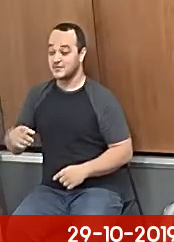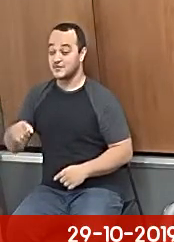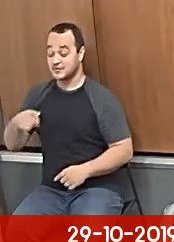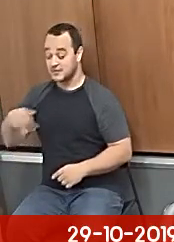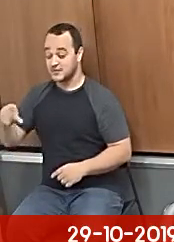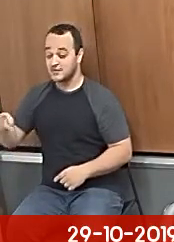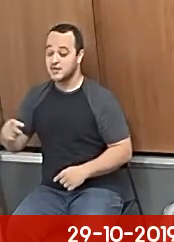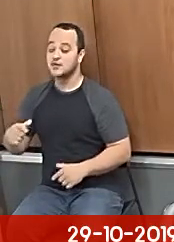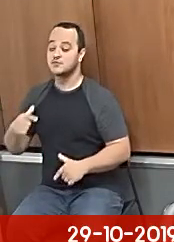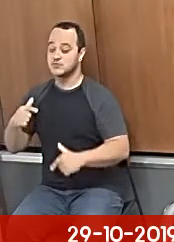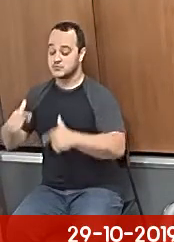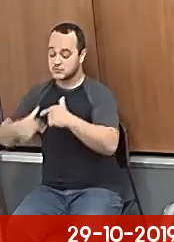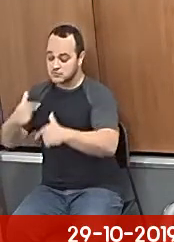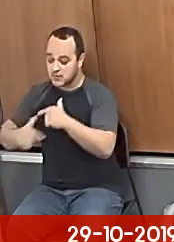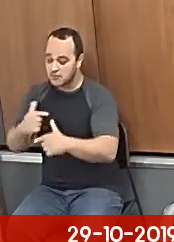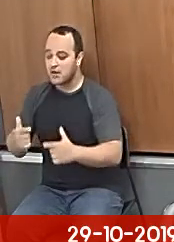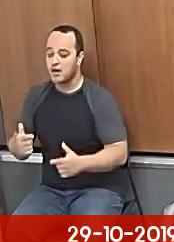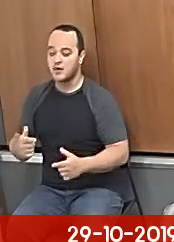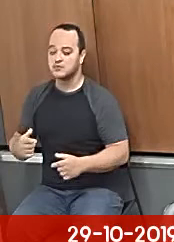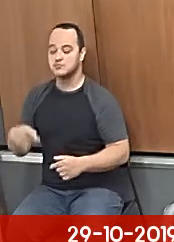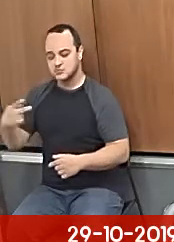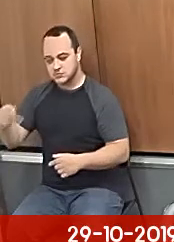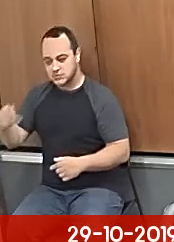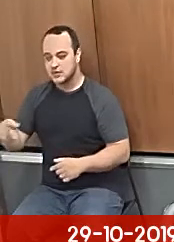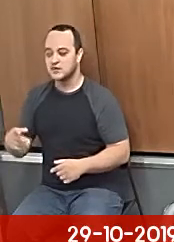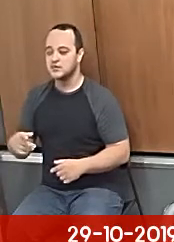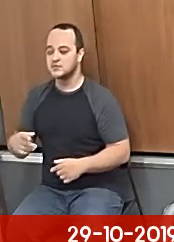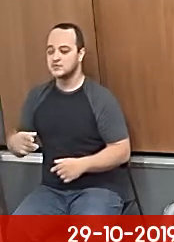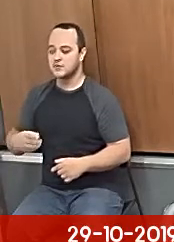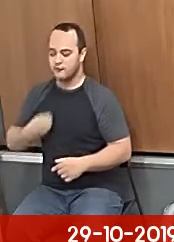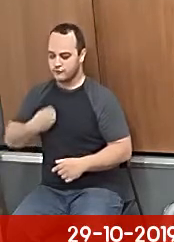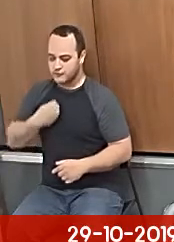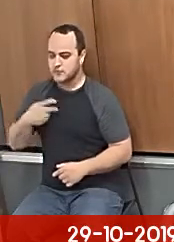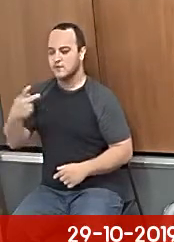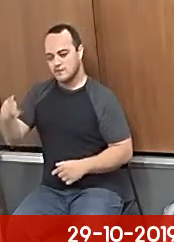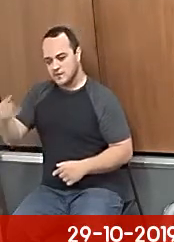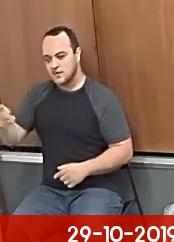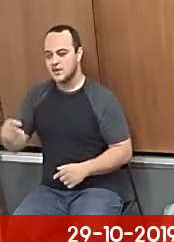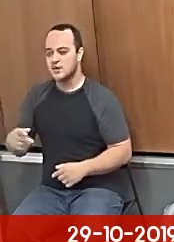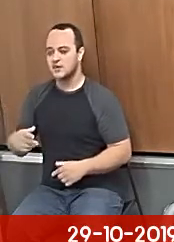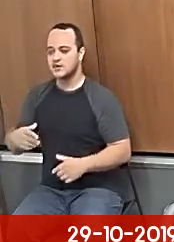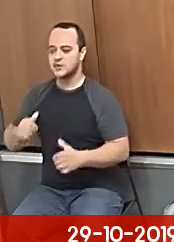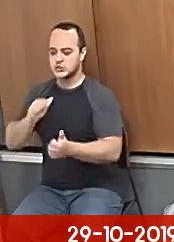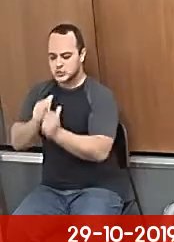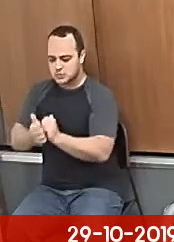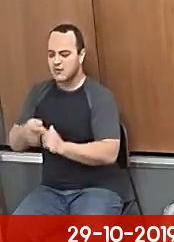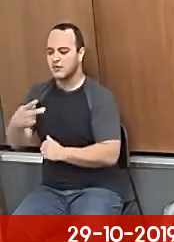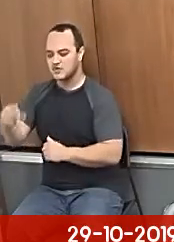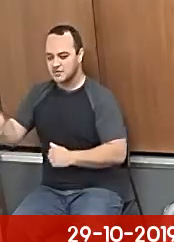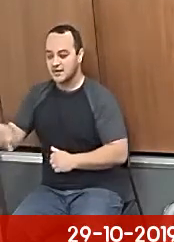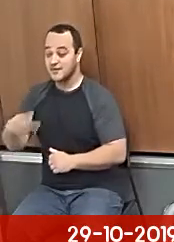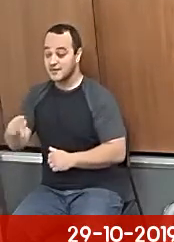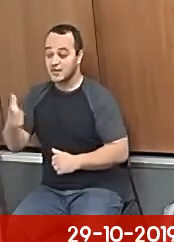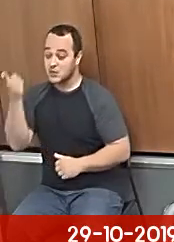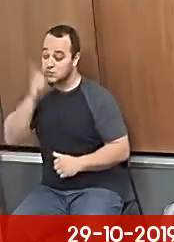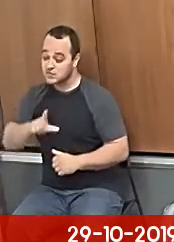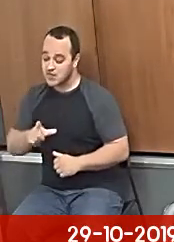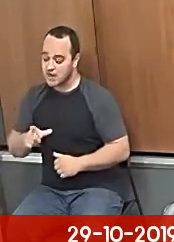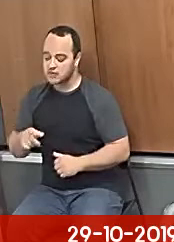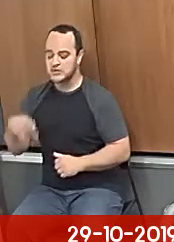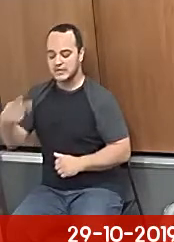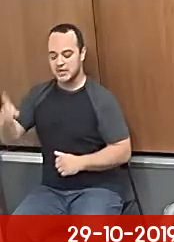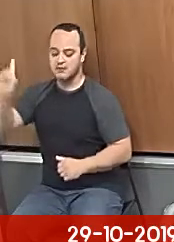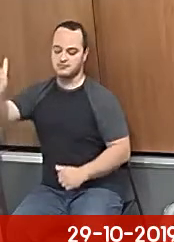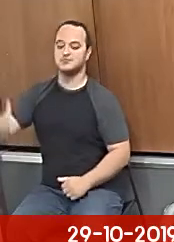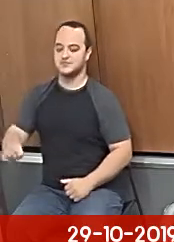esporte, da vida. É essa a mensagem que eu queria deixar depois do que ele falou, okay, que a gente pode acrescentar para todos vocês. Muito aí.